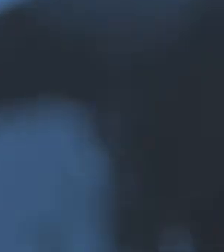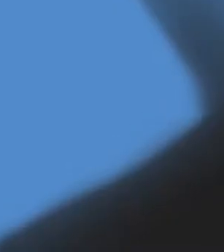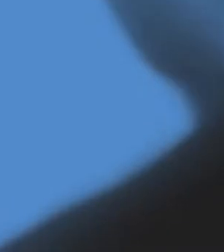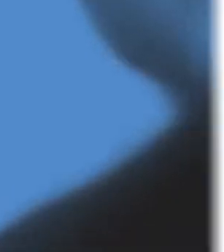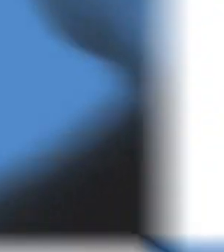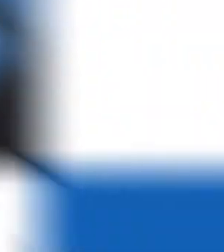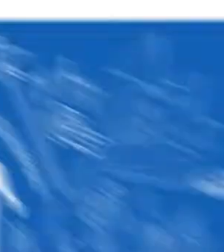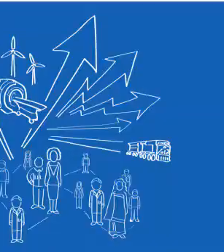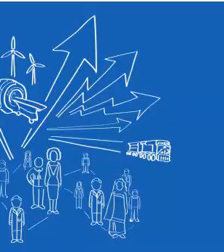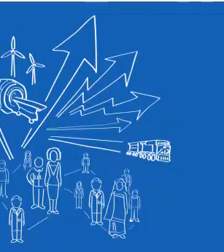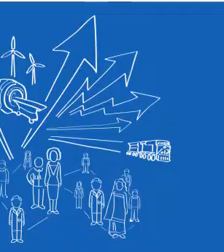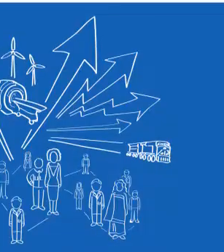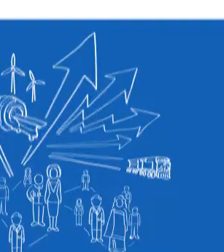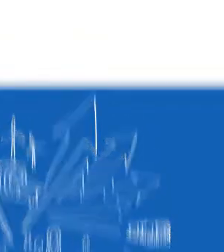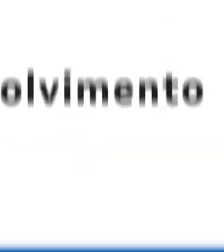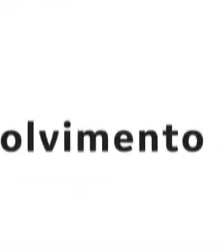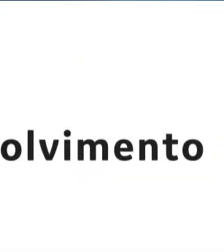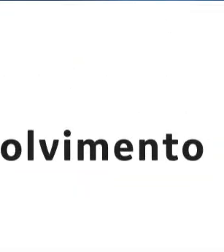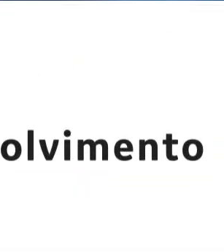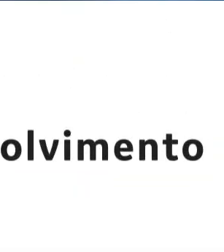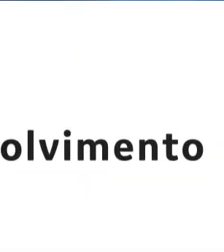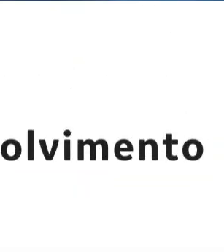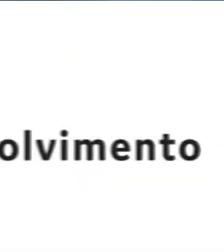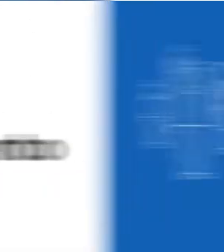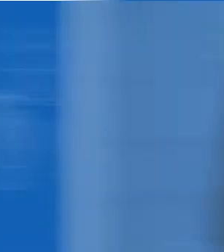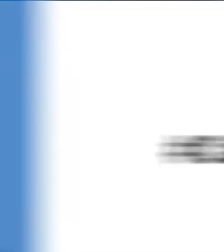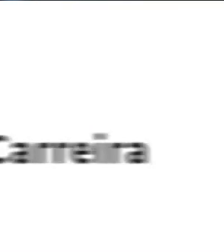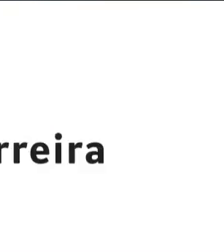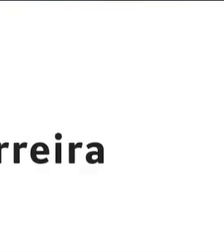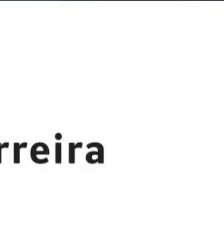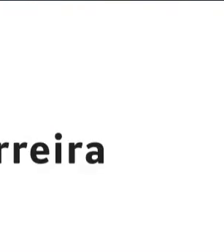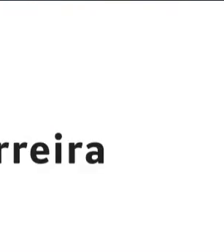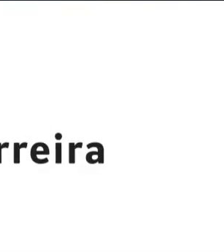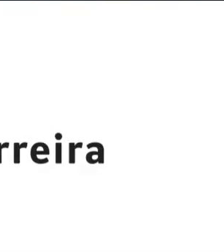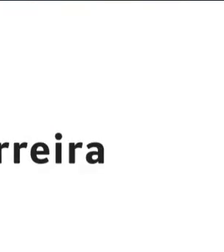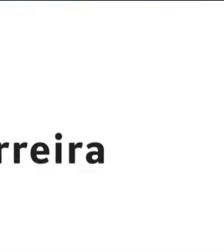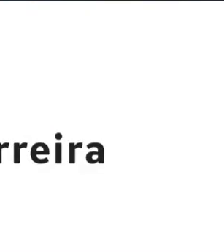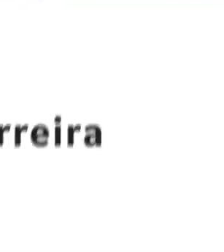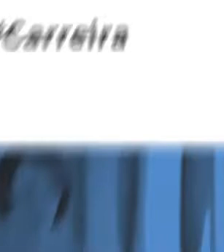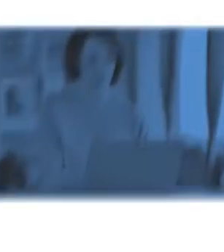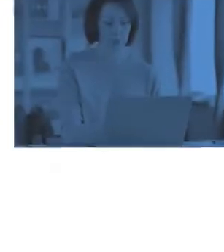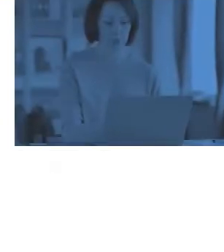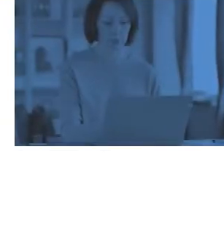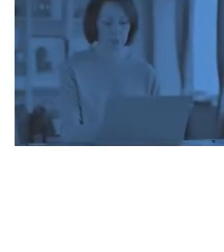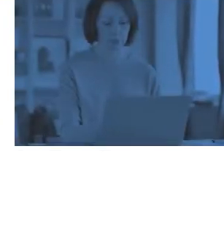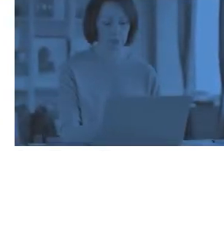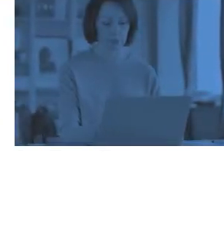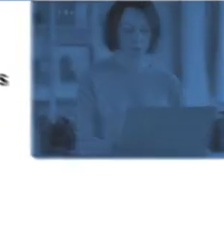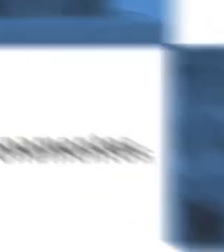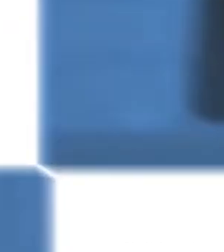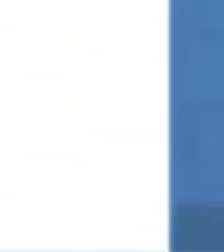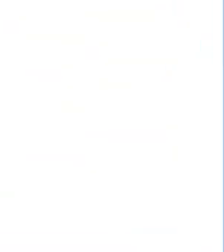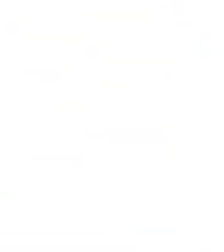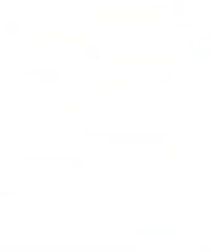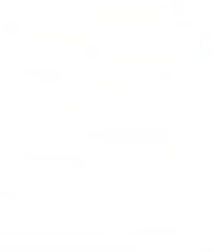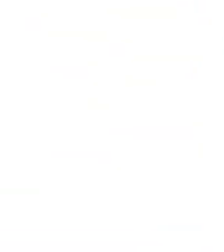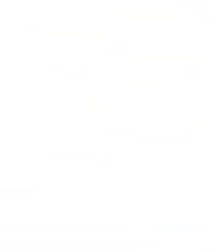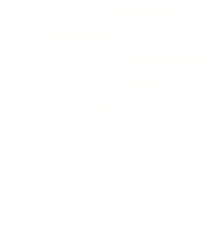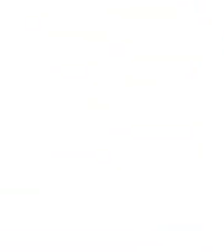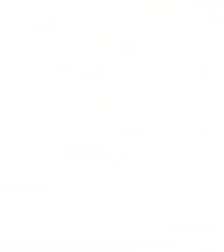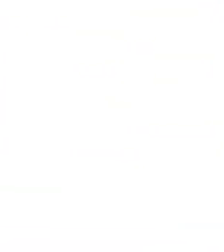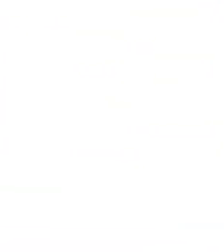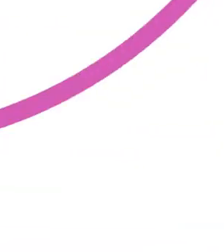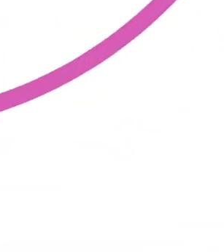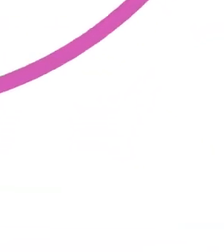mulheres em ambientes de trabalho em Minas janelas as cenas desenhos e palavras-chaves formam quadro que preenchem a tela logomarca do projeto de desenvolvimento